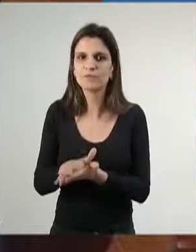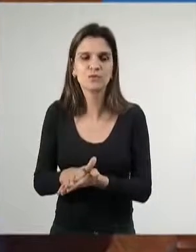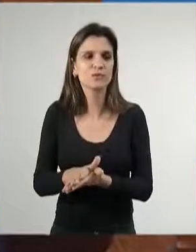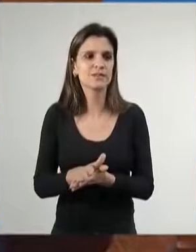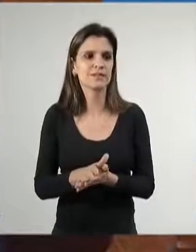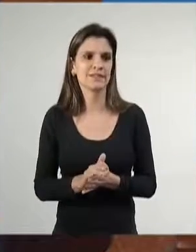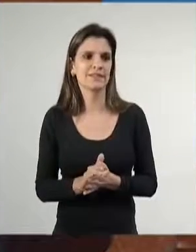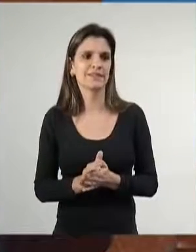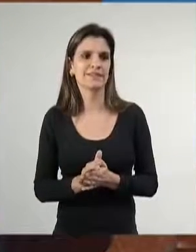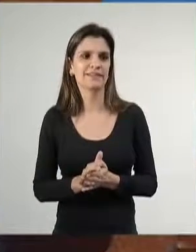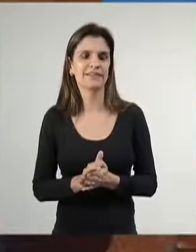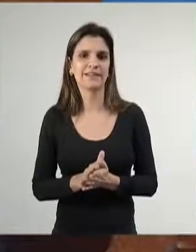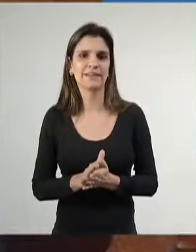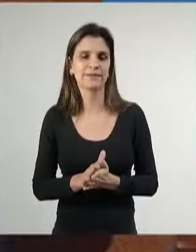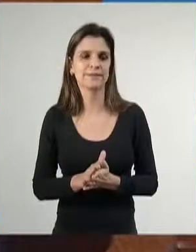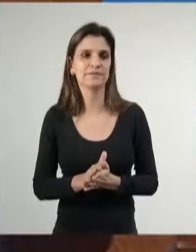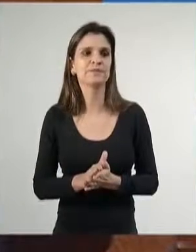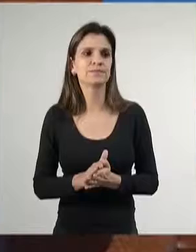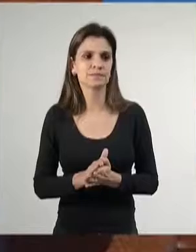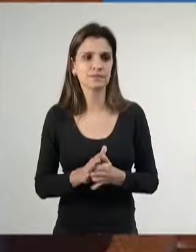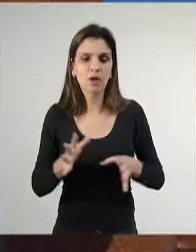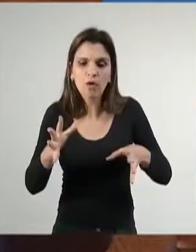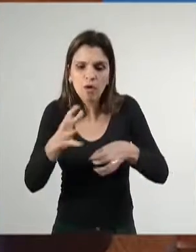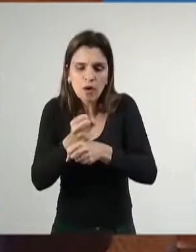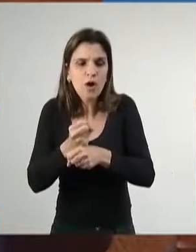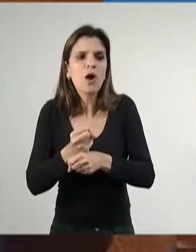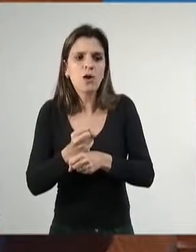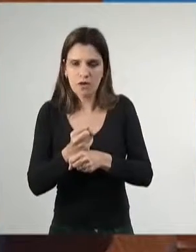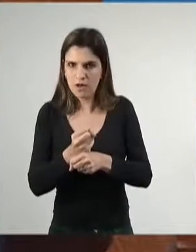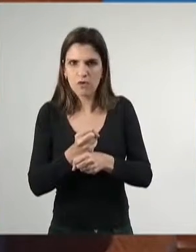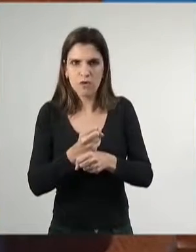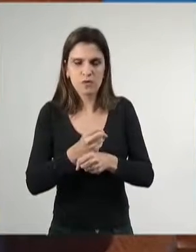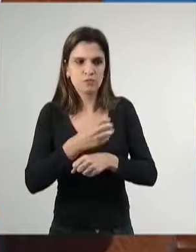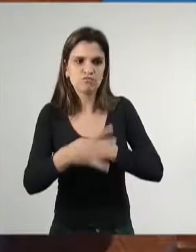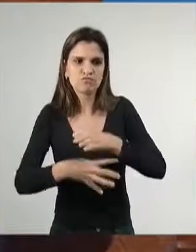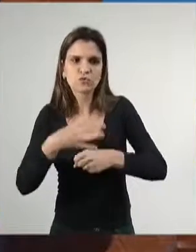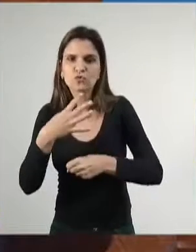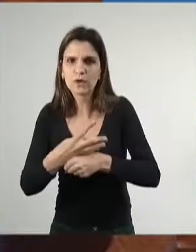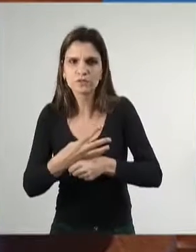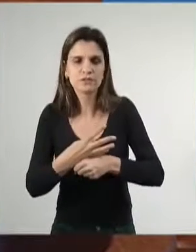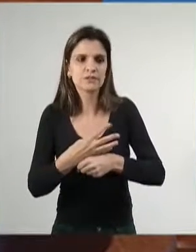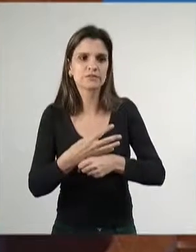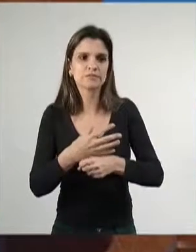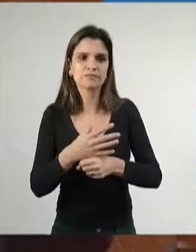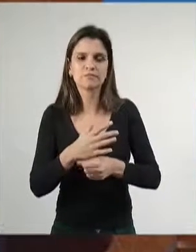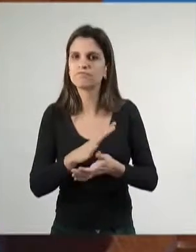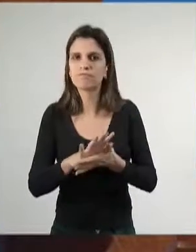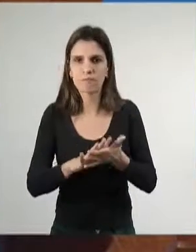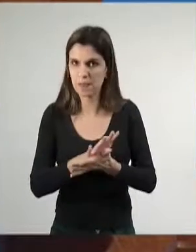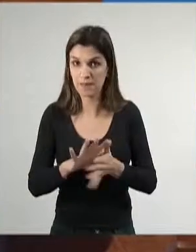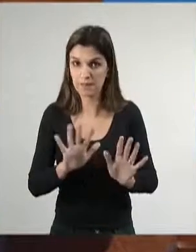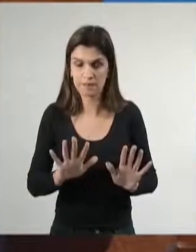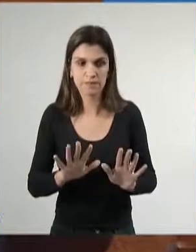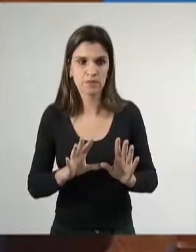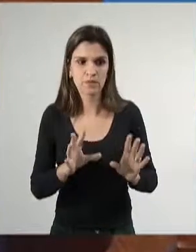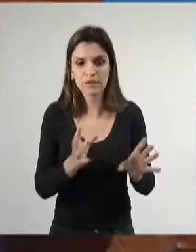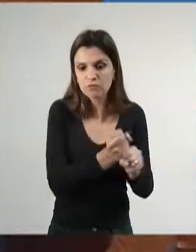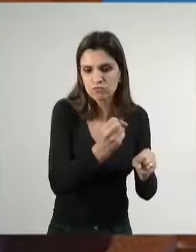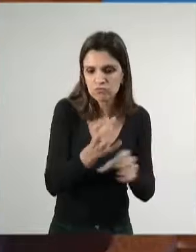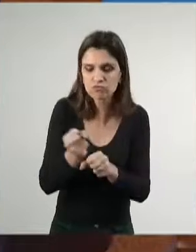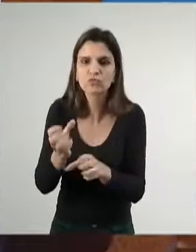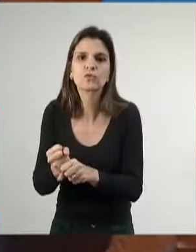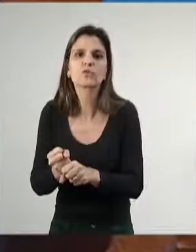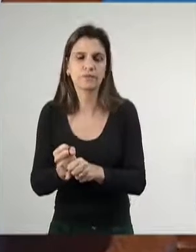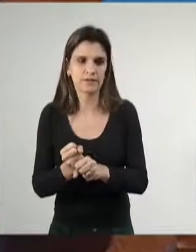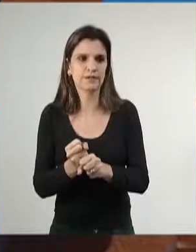haverá acúmulo para o eventual 4º ano sem infrações, de modo que, para os efeitos dessa lei, serão